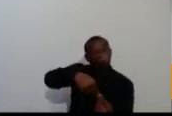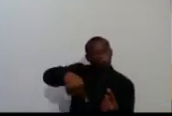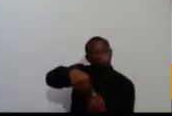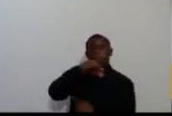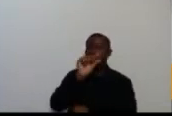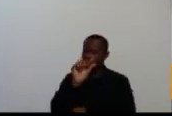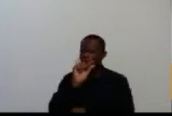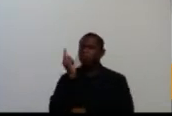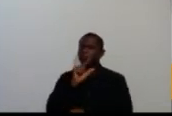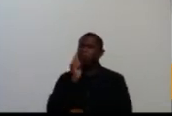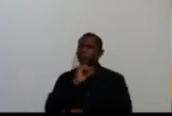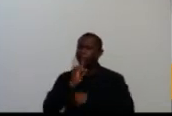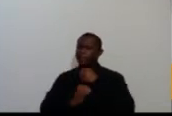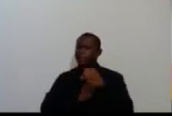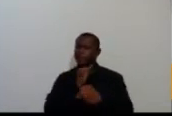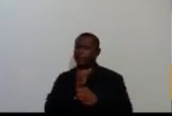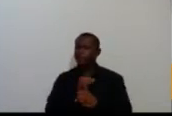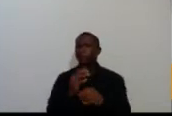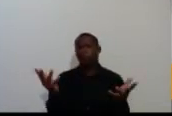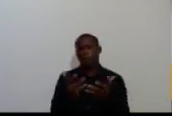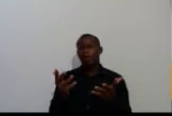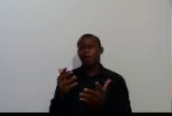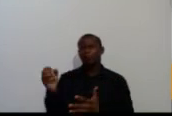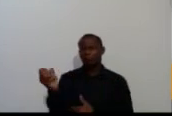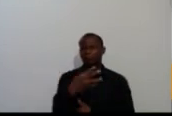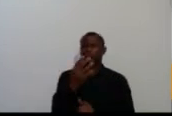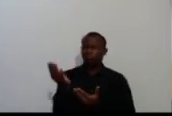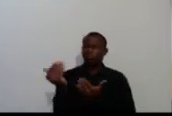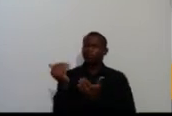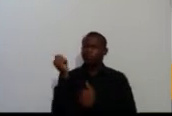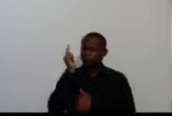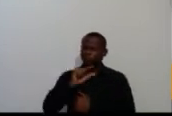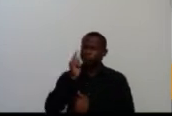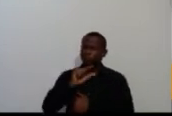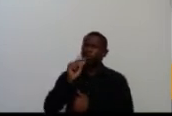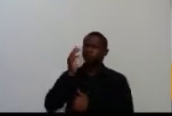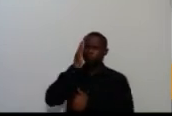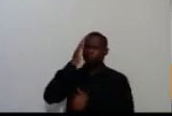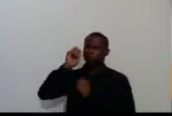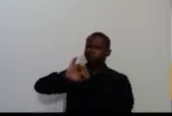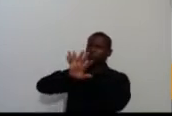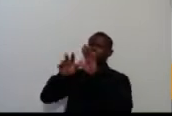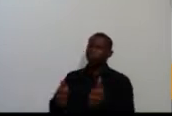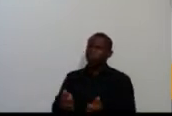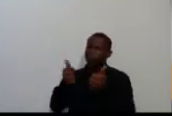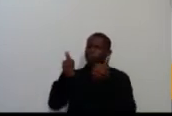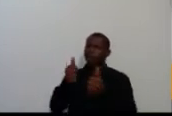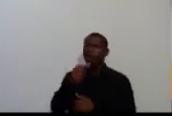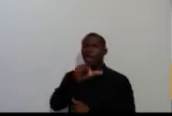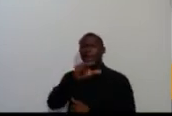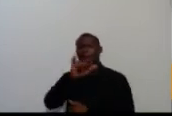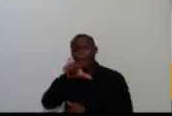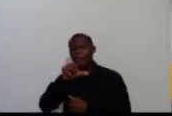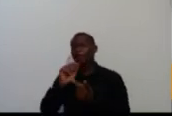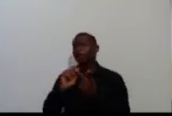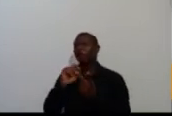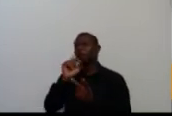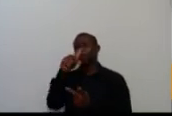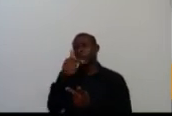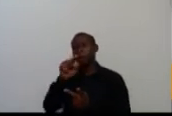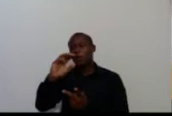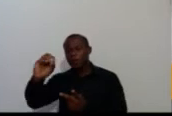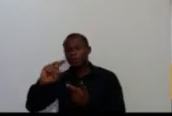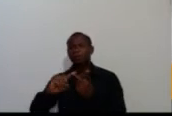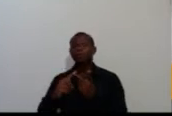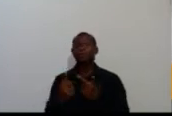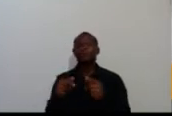conseguem entender um pouco dessa web 2.0, que é essa coisa dos blogs. Ah, também tem, sem falar da web, mas da indústria televisiva, por